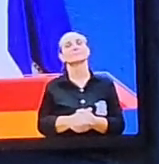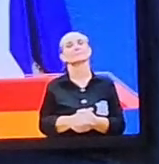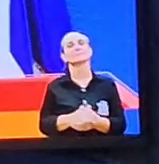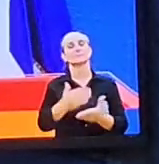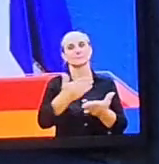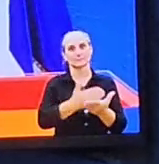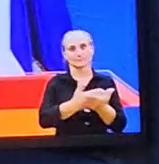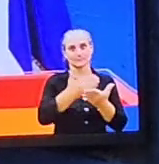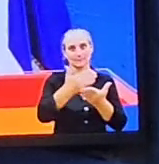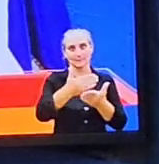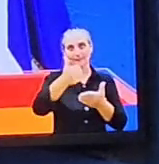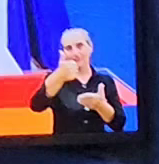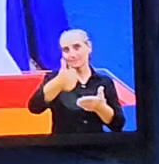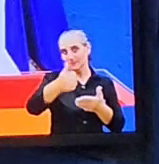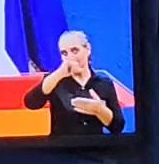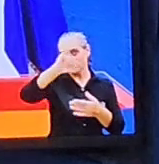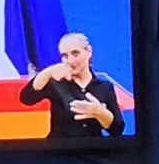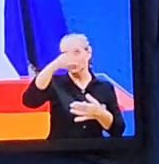de 1º de janeiro,